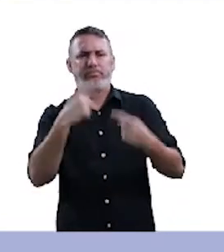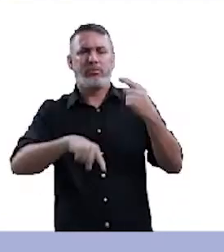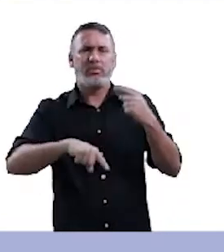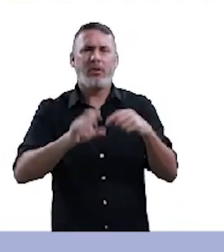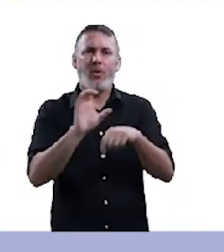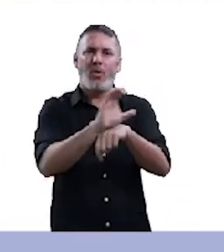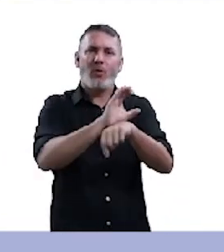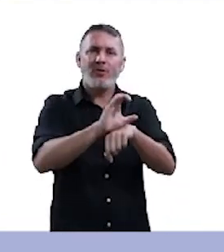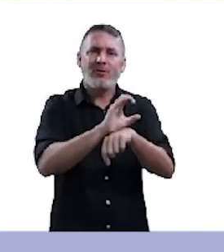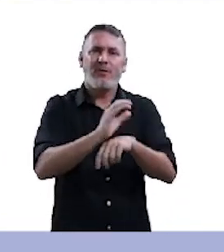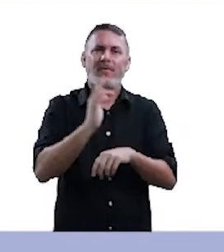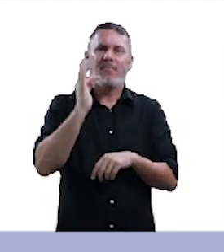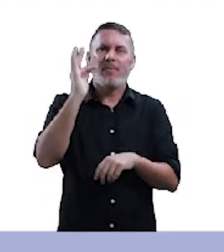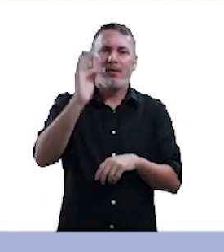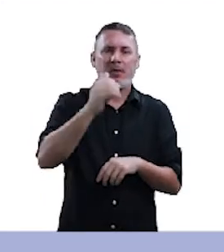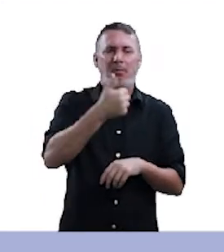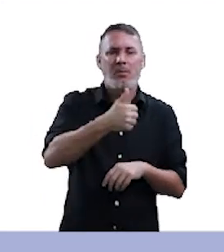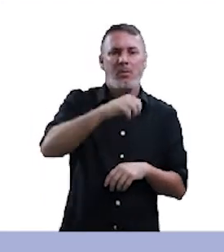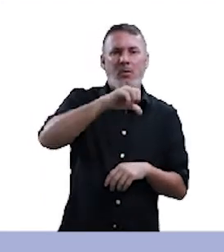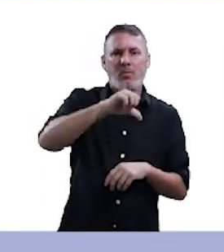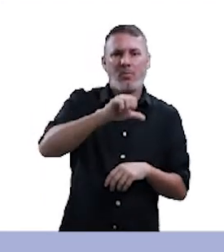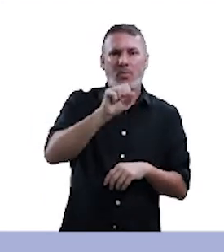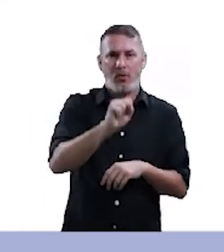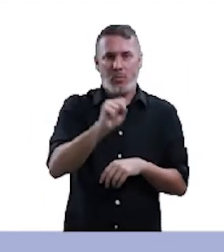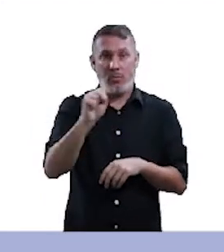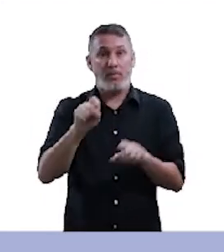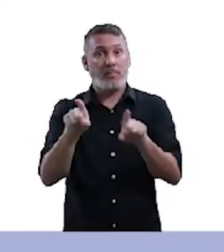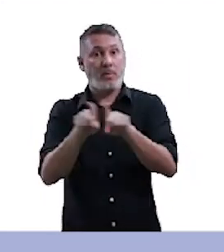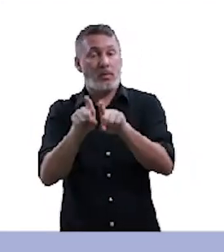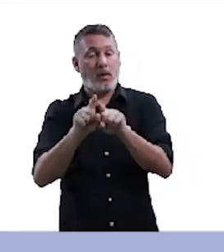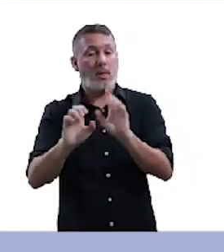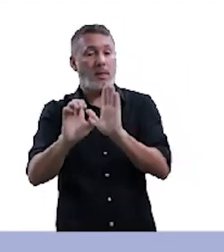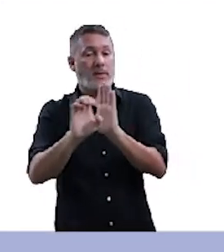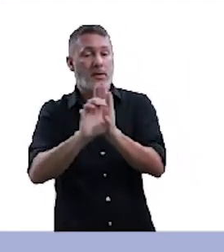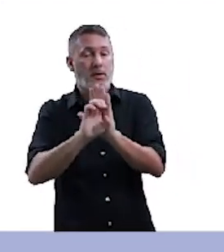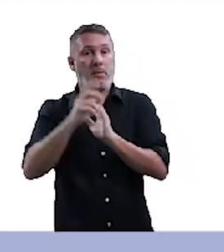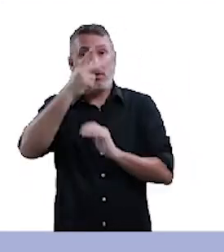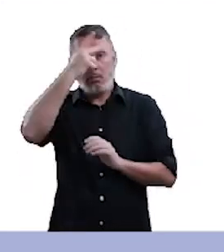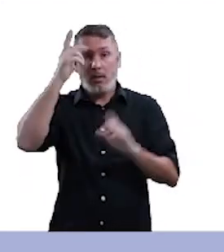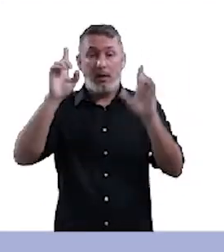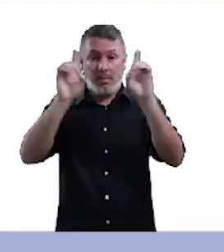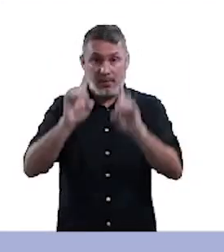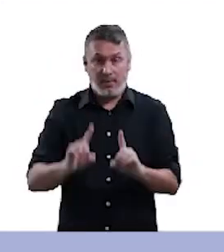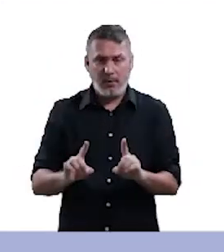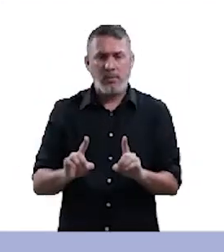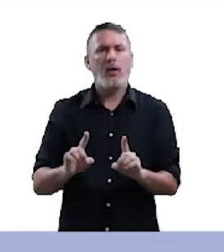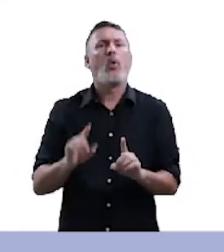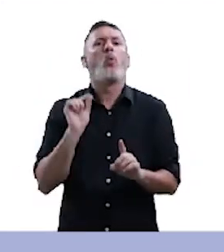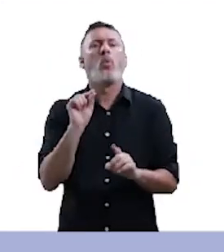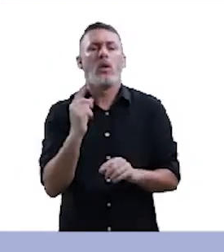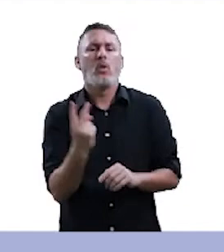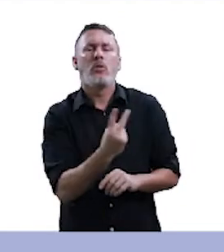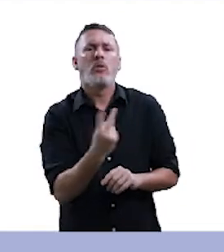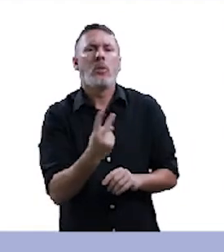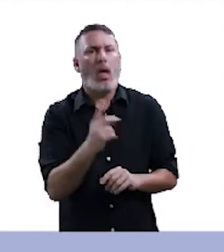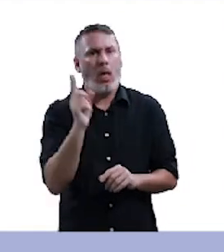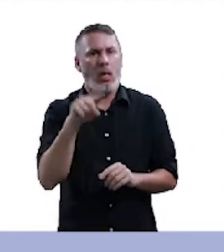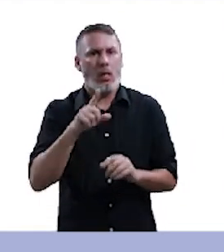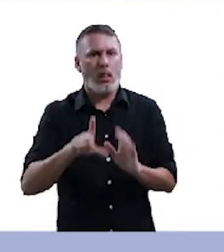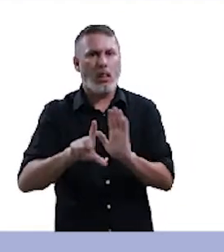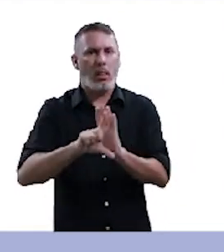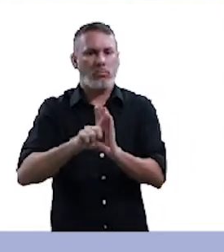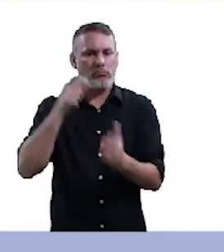de 1988 e do Estatuto da Pessoa com Deficiência, os quais são mecanismos jurídicos, ou seja,